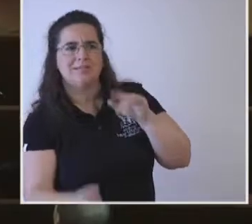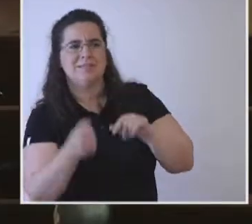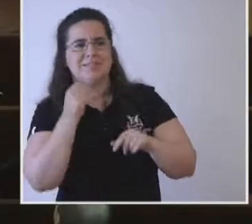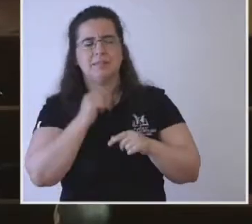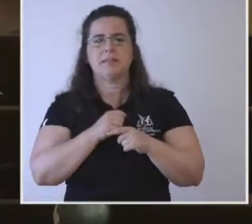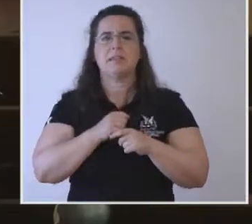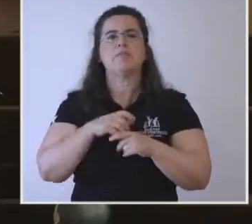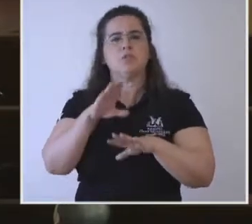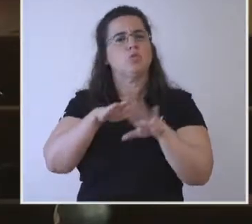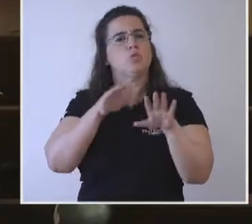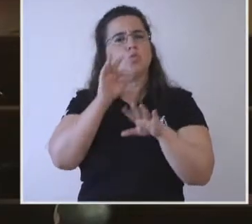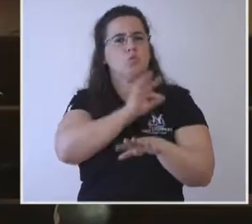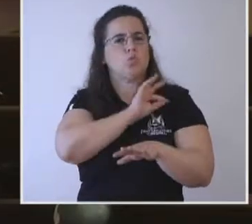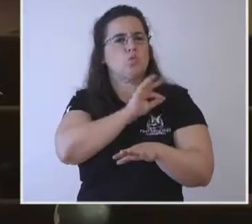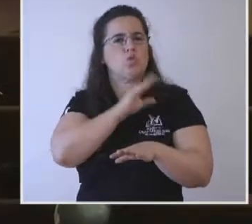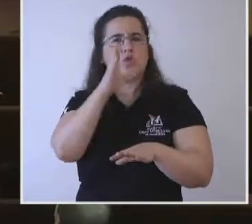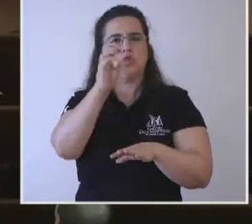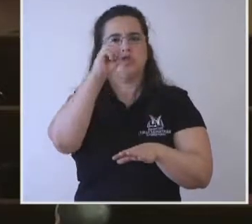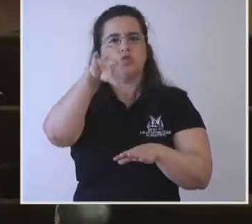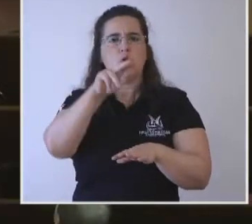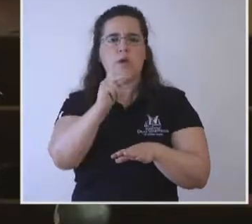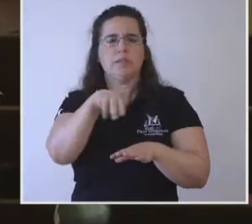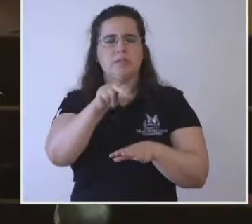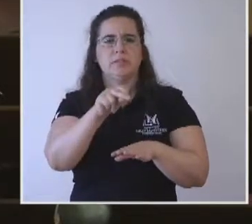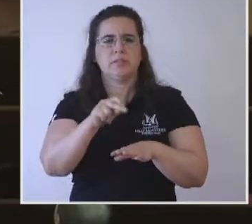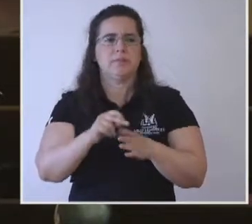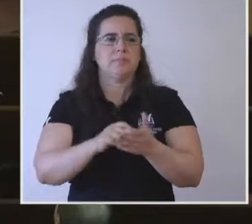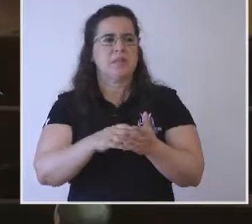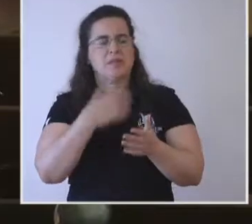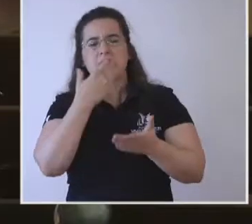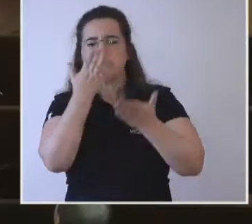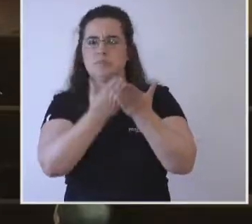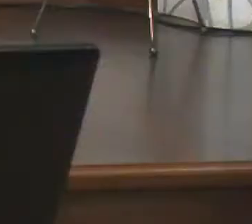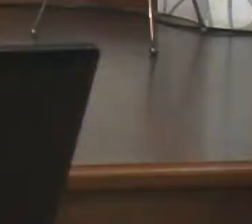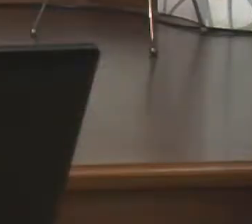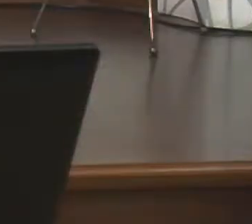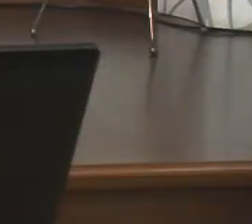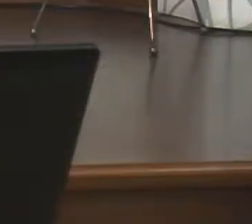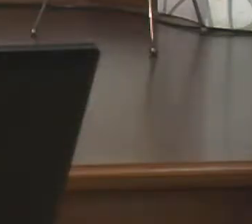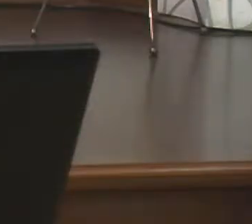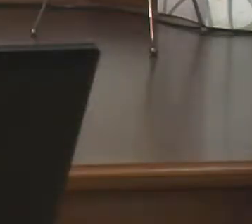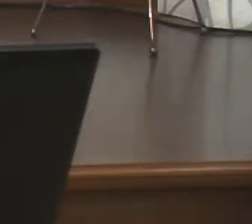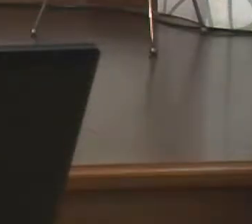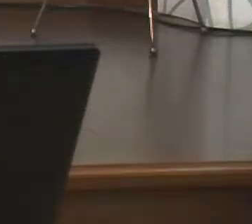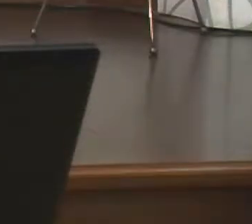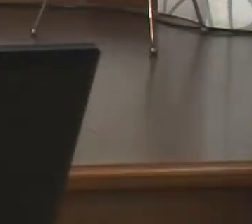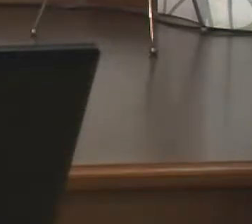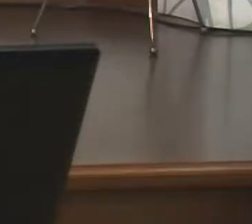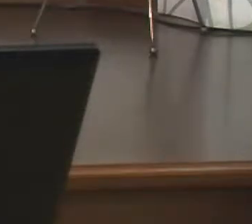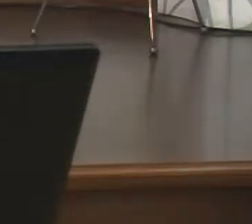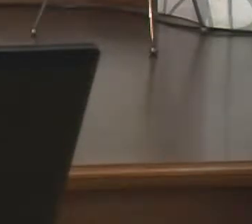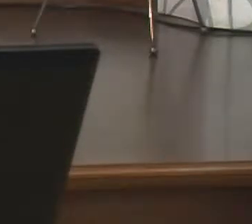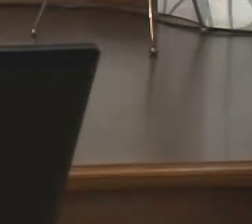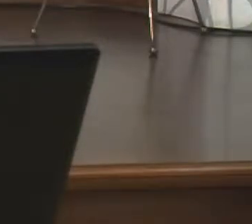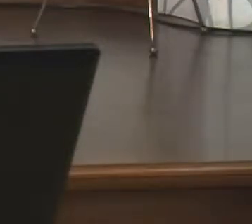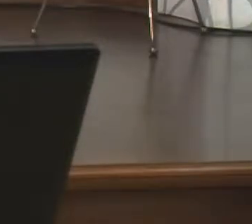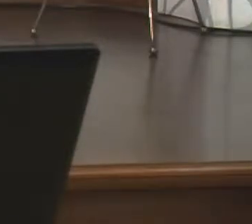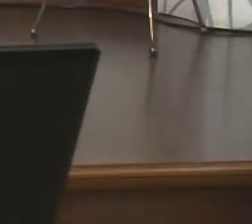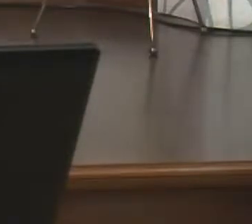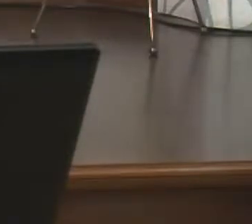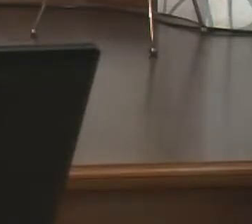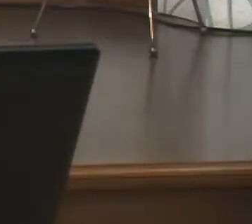Fuhrman sobre os alimentos mais ricos em micronutrientes. Porque estamos a falar de nutrientes. Os primeiros alimentos animais